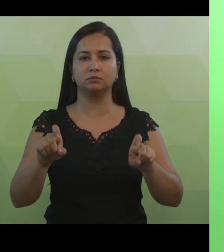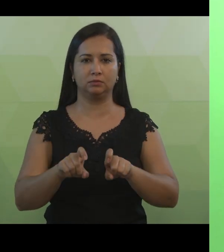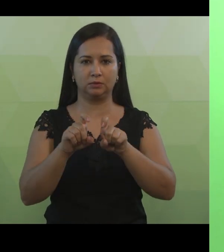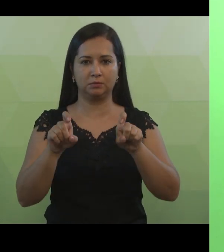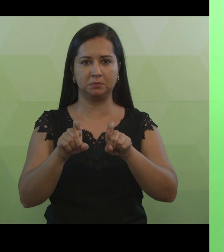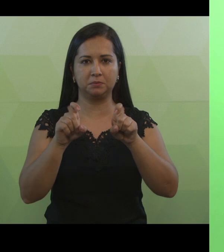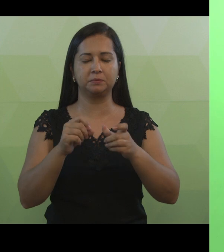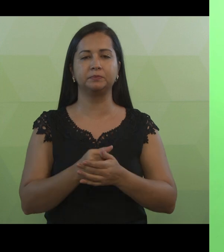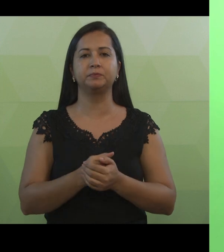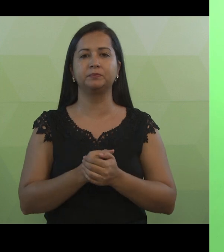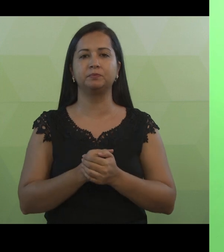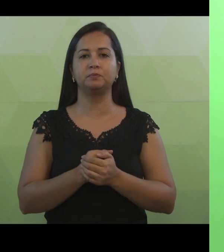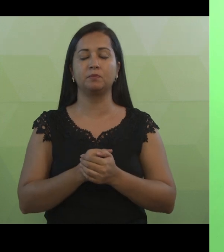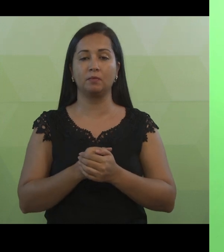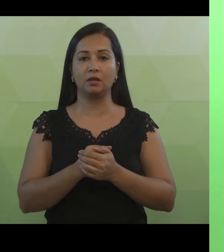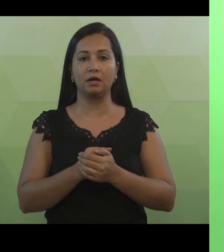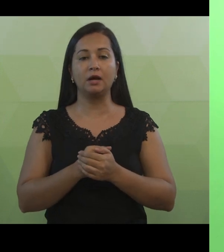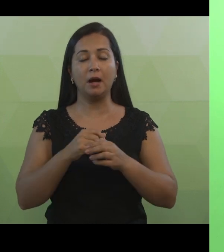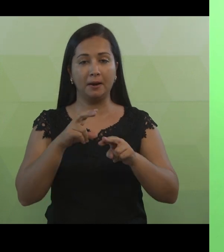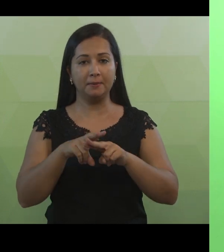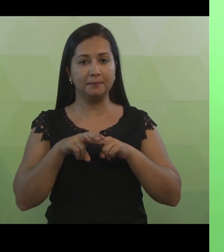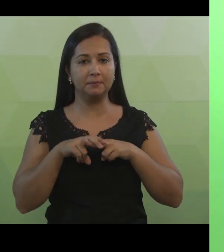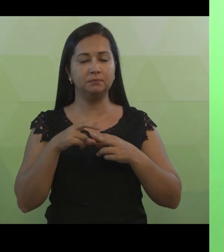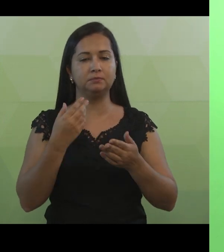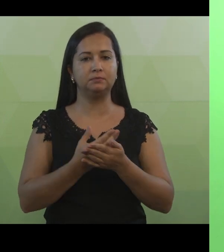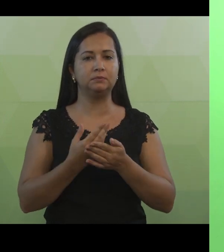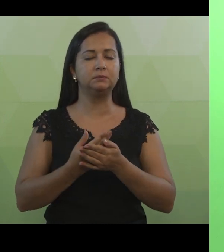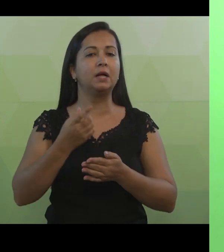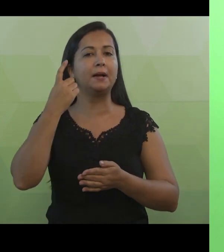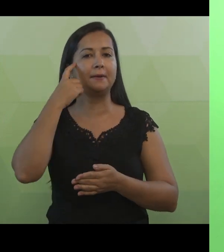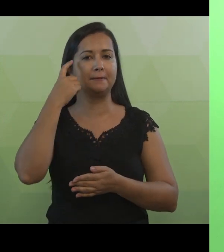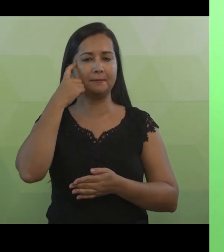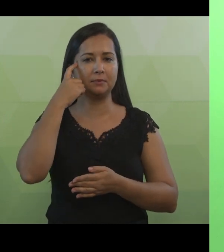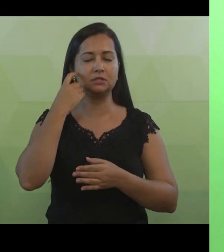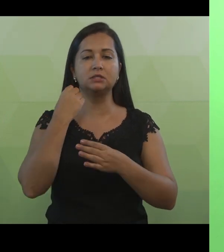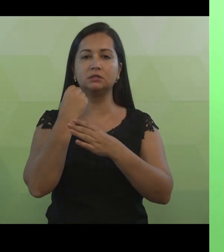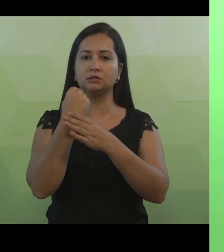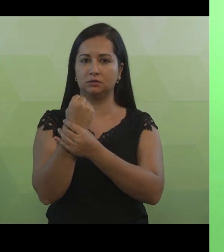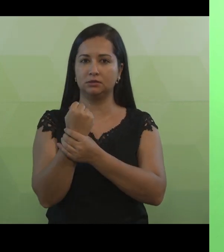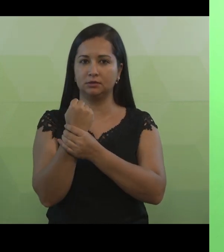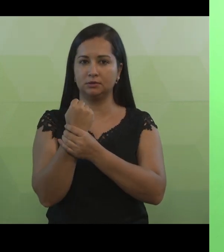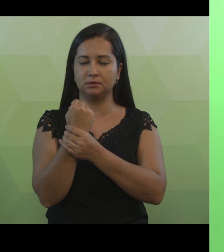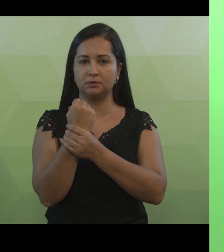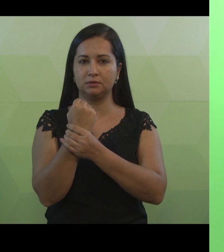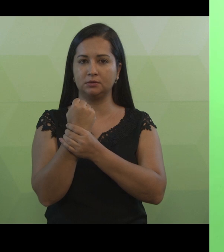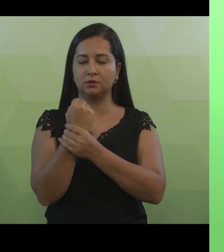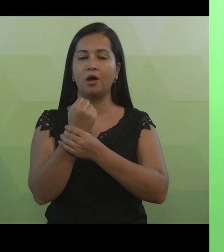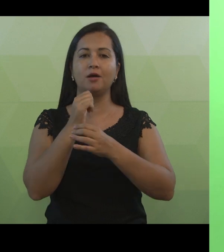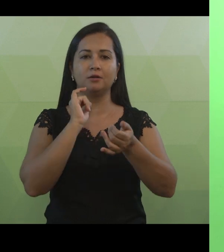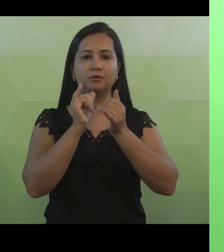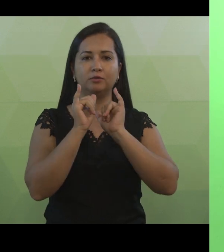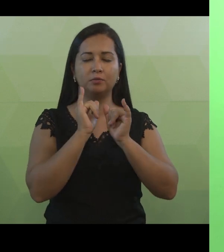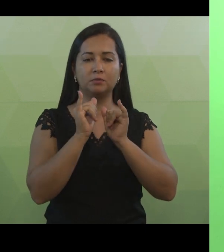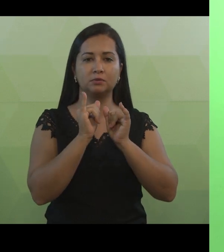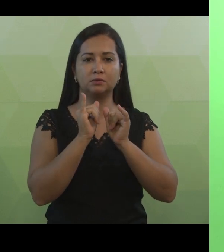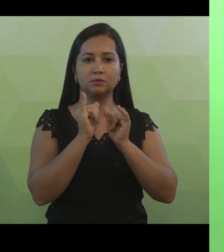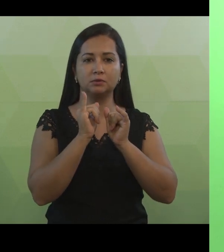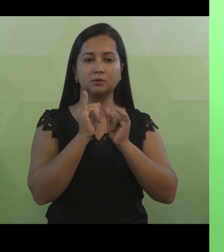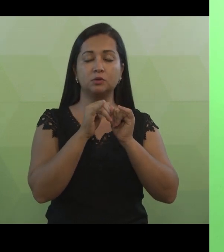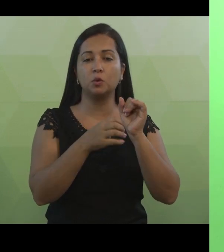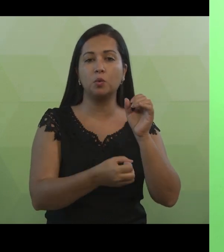O objetivo dessa aula é reforçar a importância de se pensar na segurança da informação desde o início do desenvolvimento de um sistema